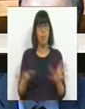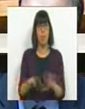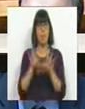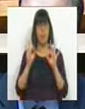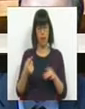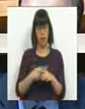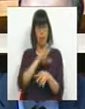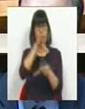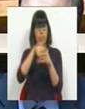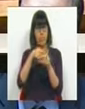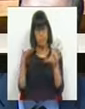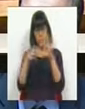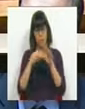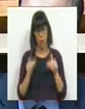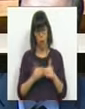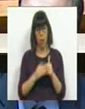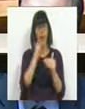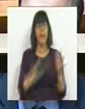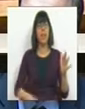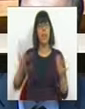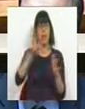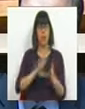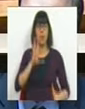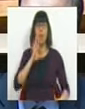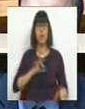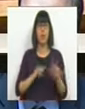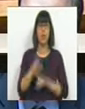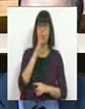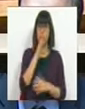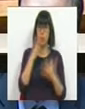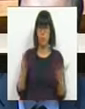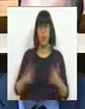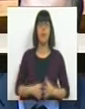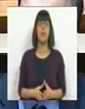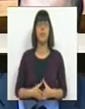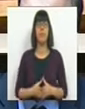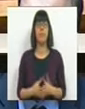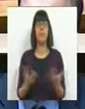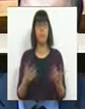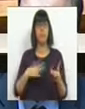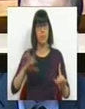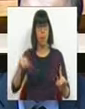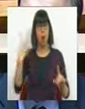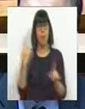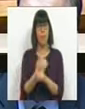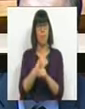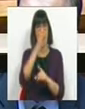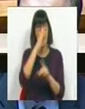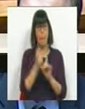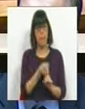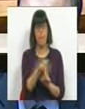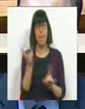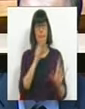como os interesses subjacentes ao ordenamento do território. Senhores e senhoras deputadas, tomara que a restante